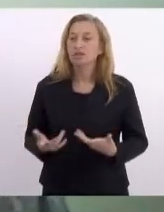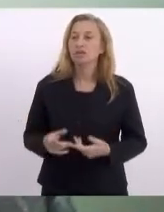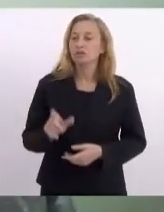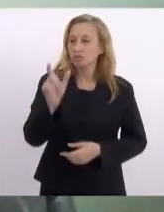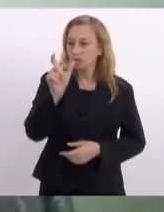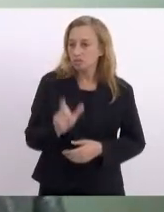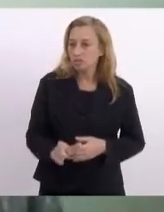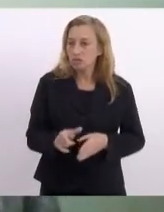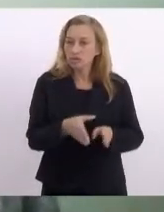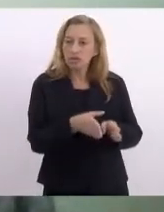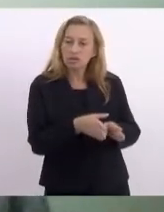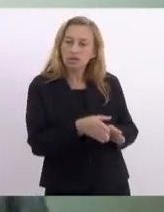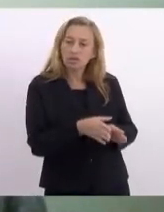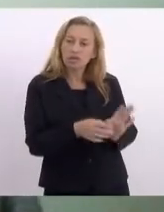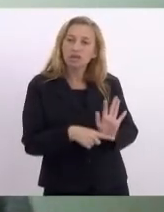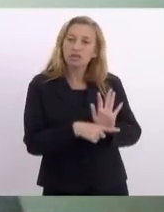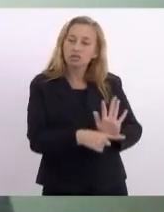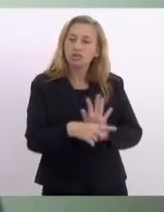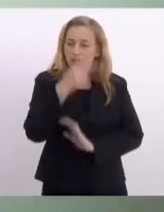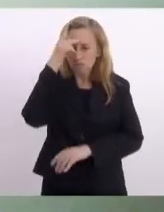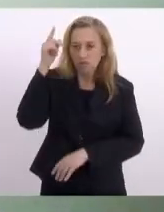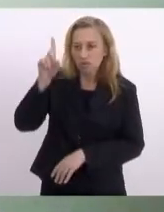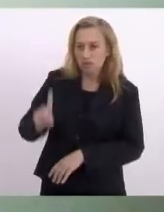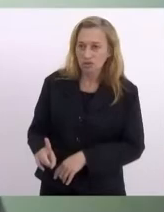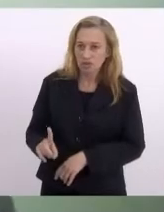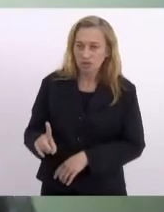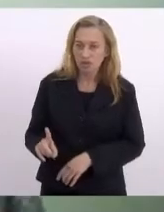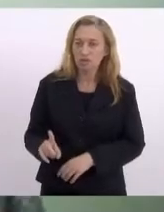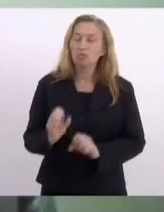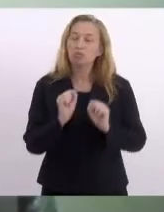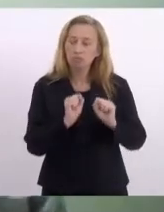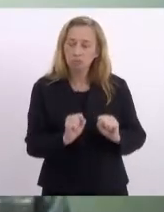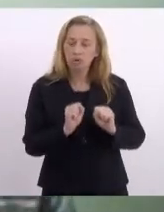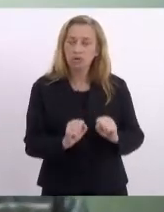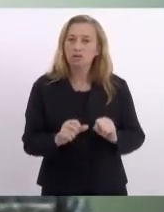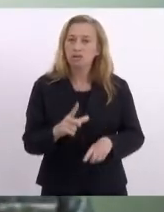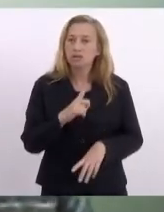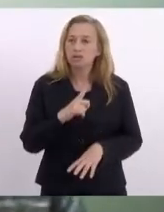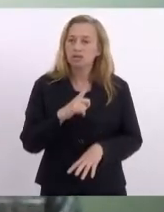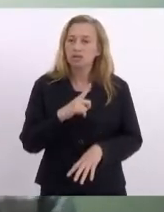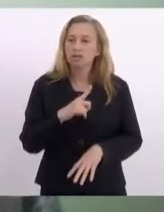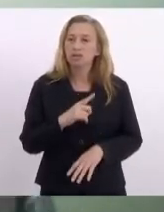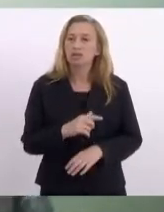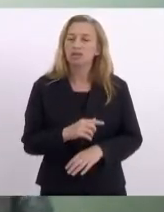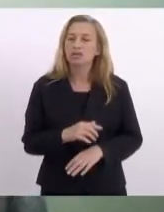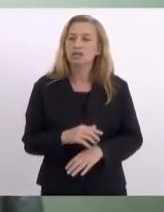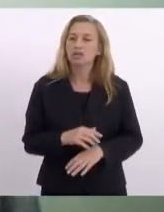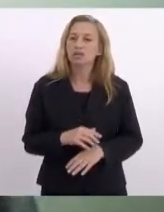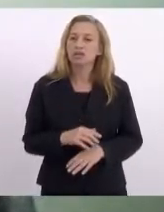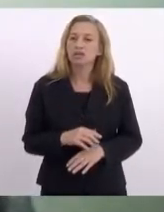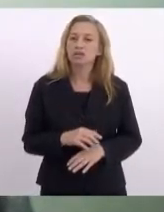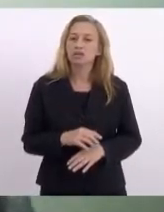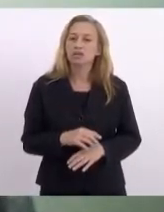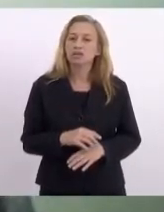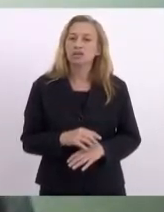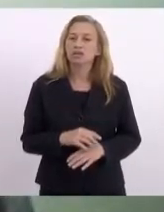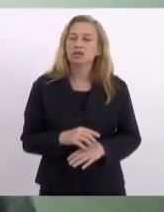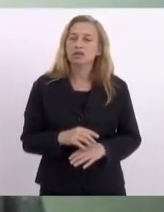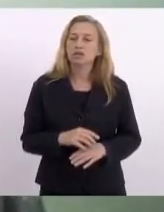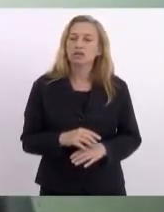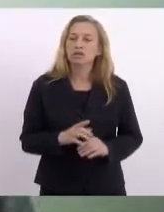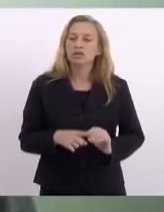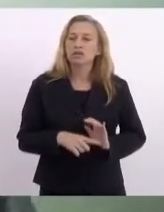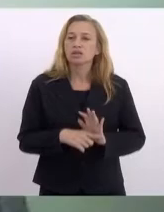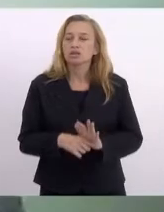auxilie as pessoas com deficiência e as pessoas que possam ter aí a sua mobilidade reduzida também